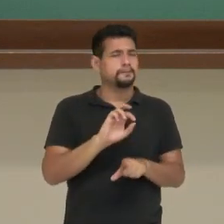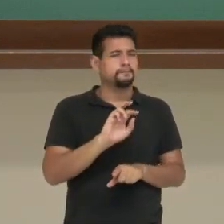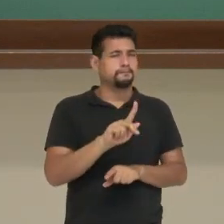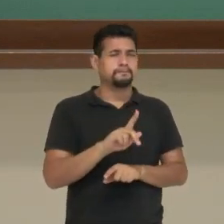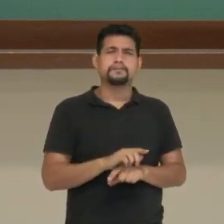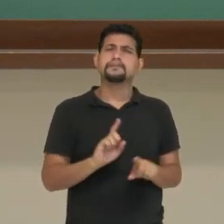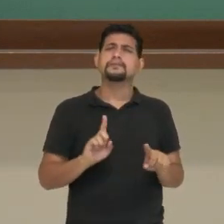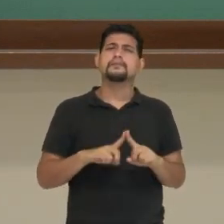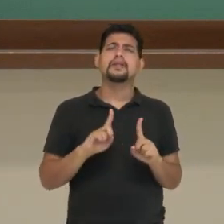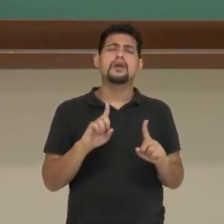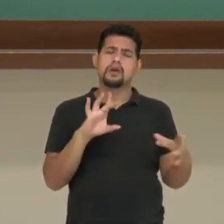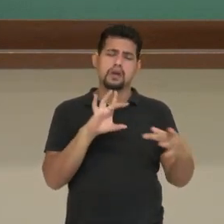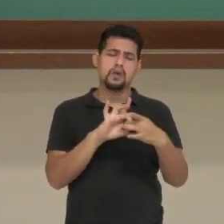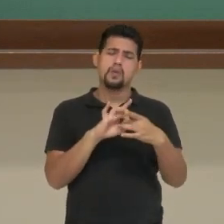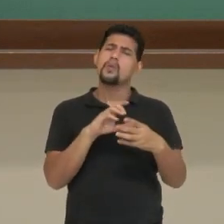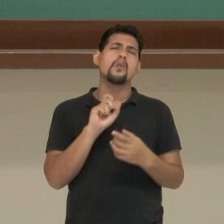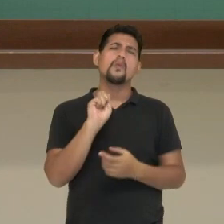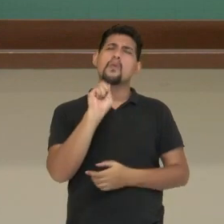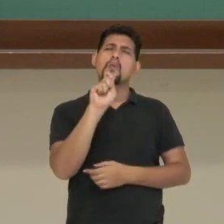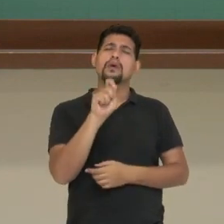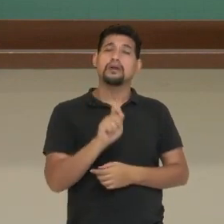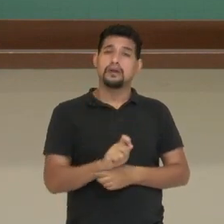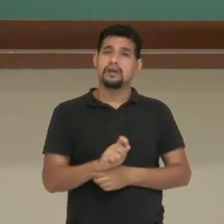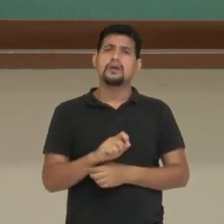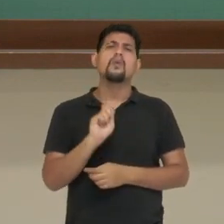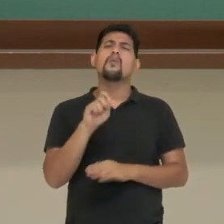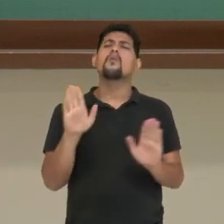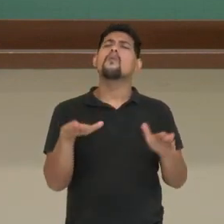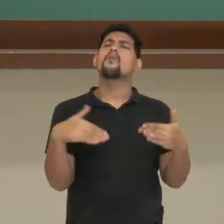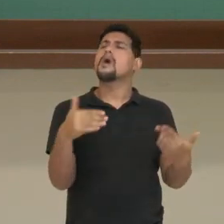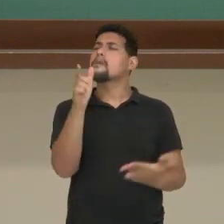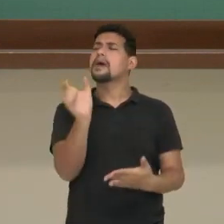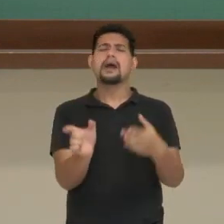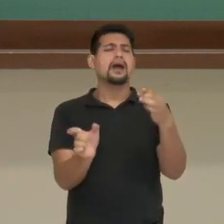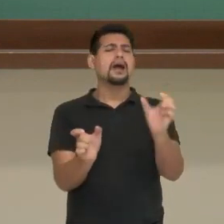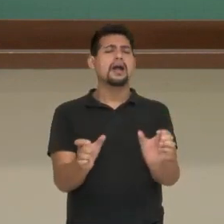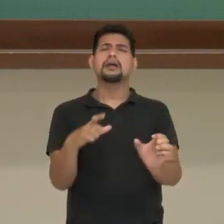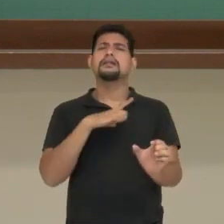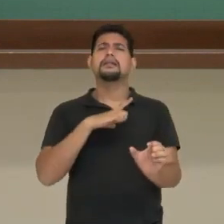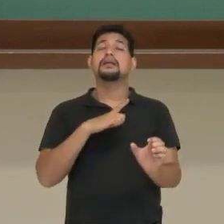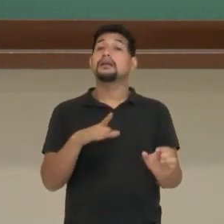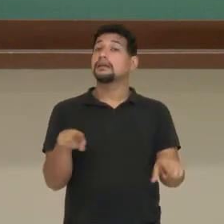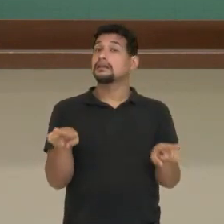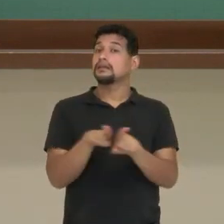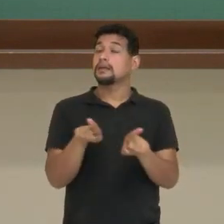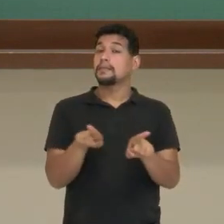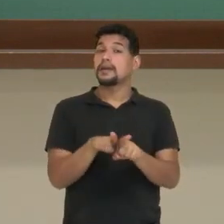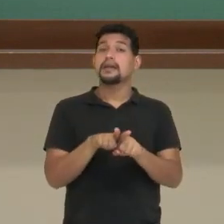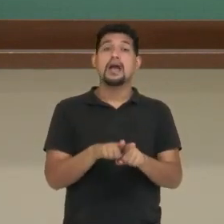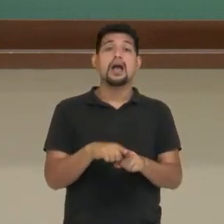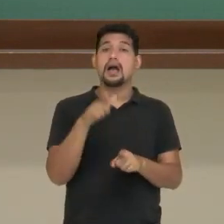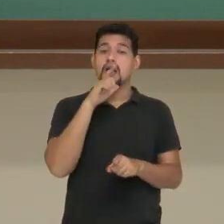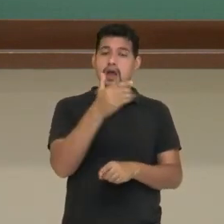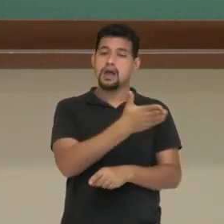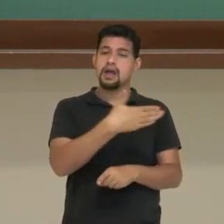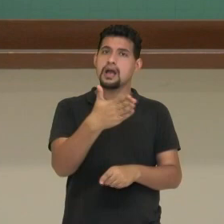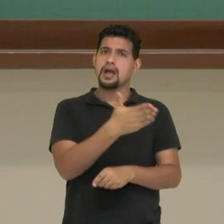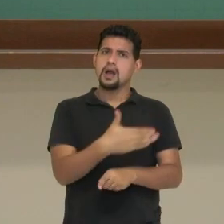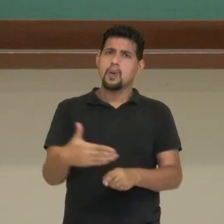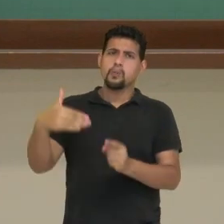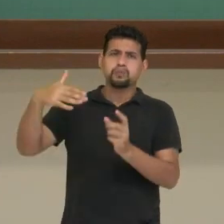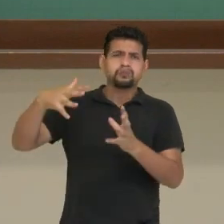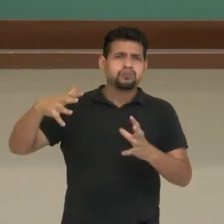O que une esses animais, né? Quais características, né? Inclusive a baleia, ela é um